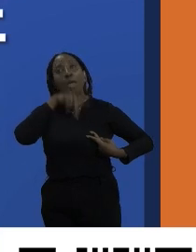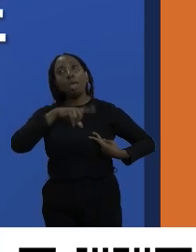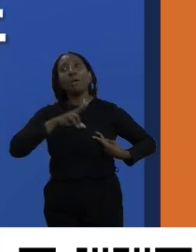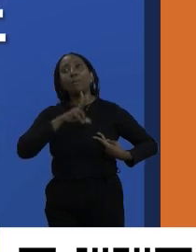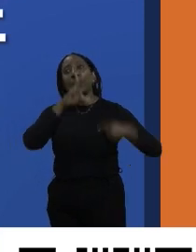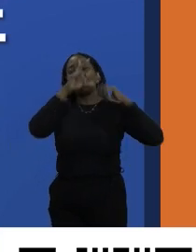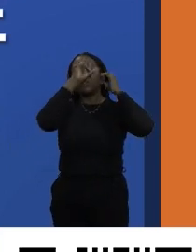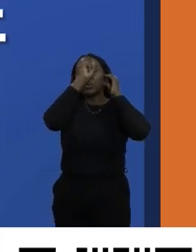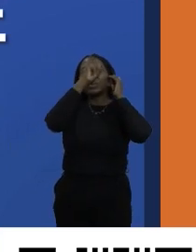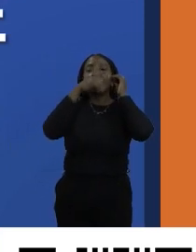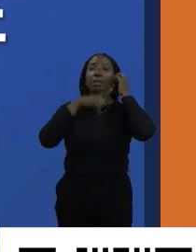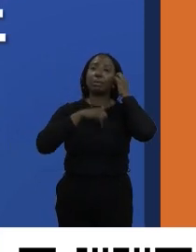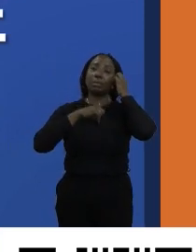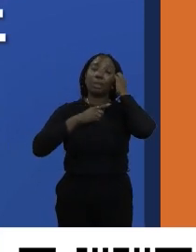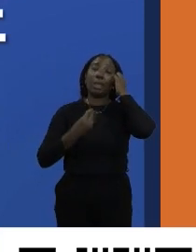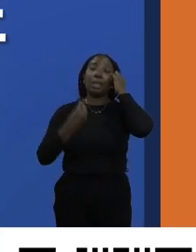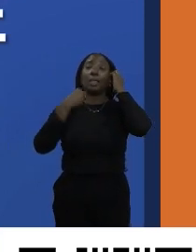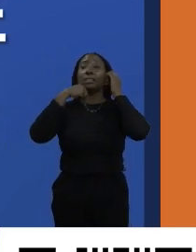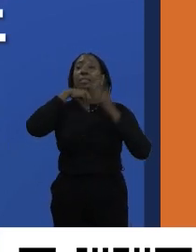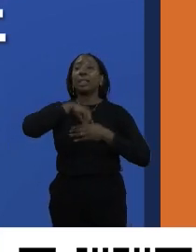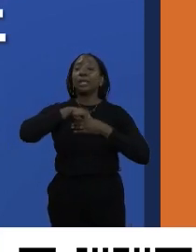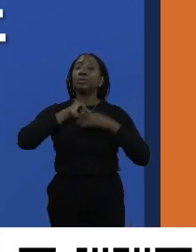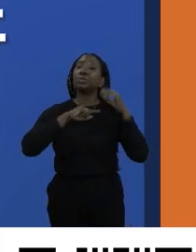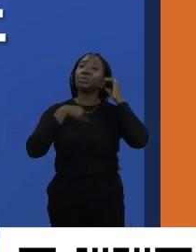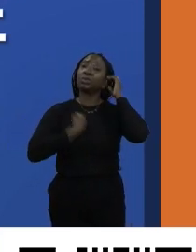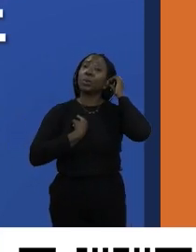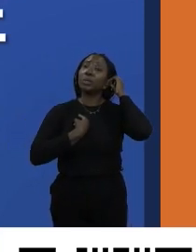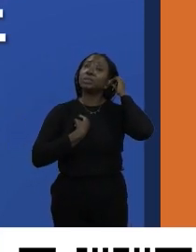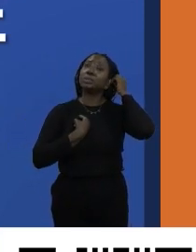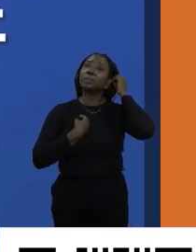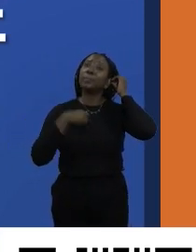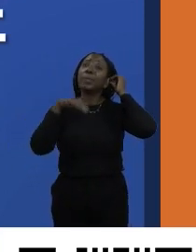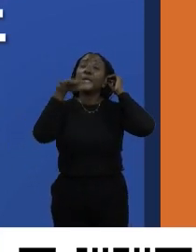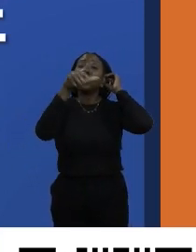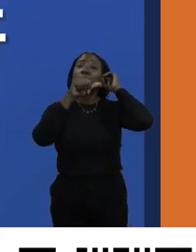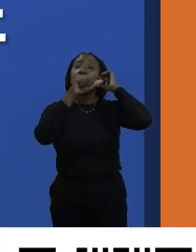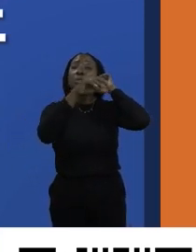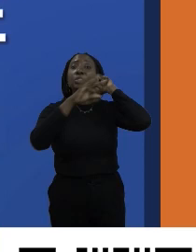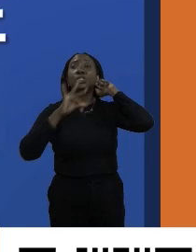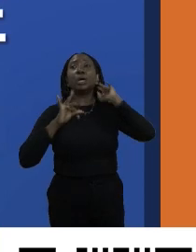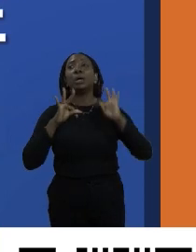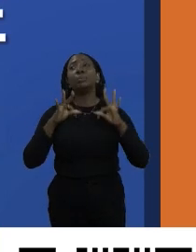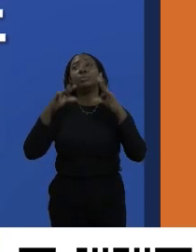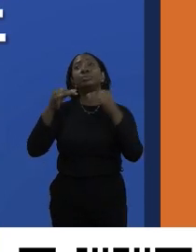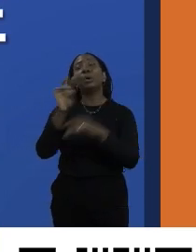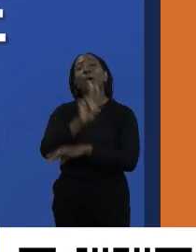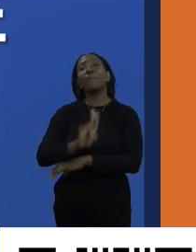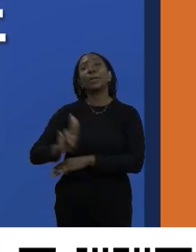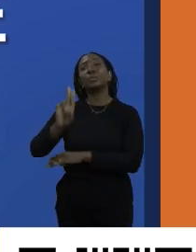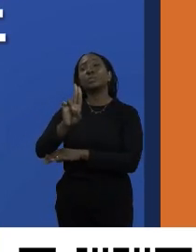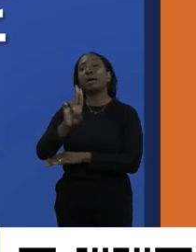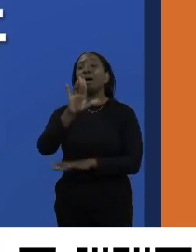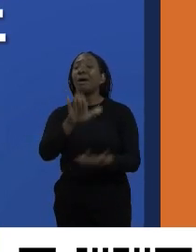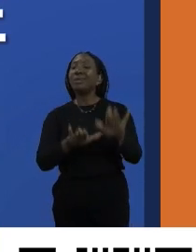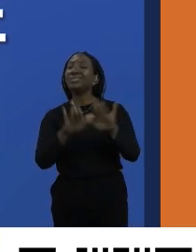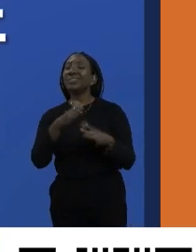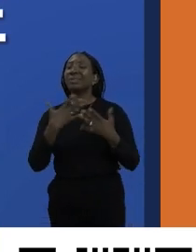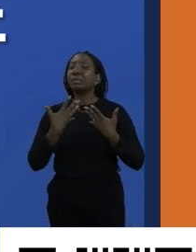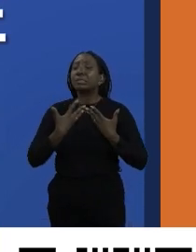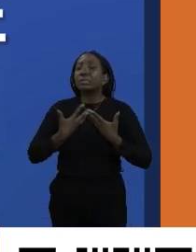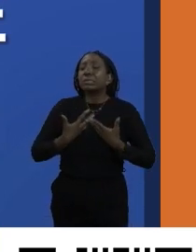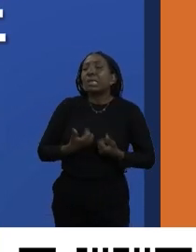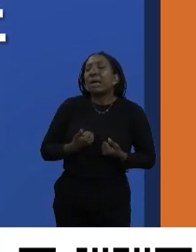que a gente tem aqui dentro. E eu convoco todo mundo para usar essa energia a partir de hoje. O dia que vocês estiverem cansados,